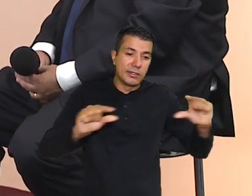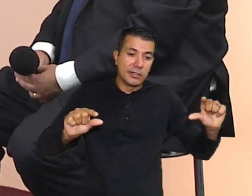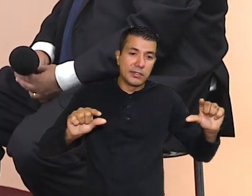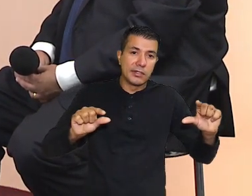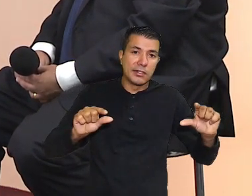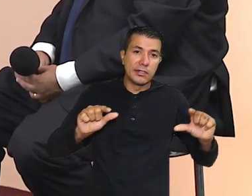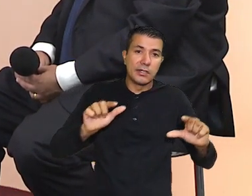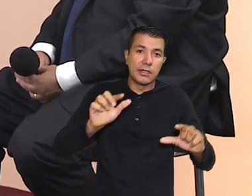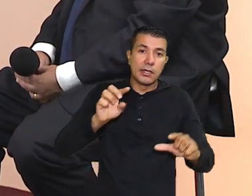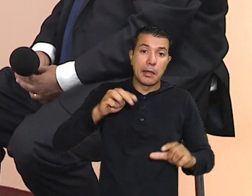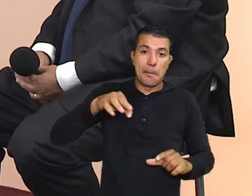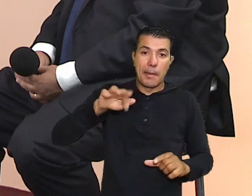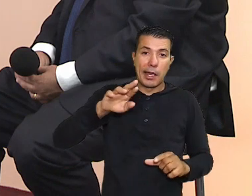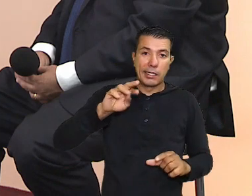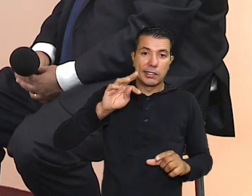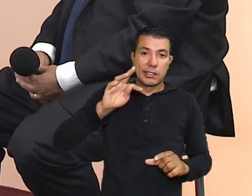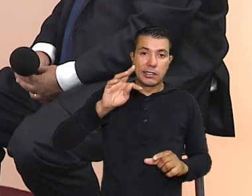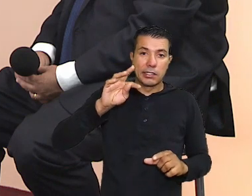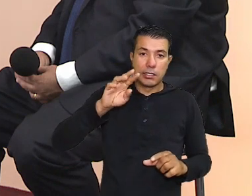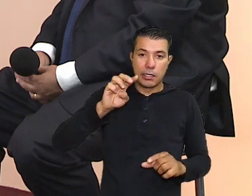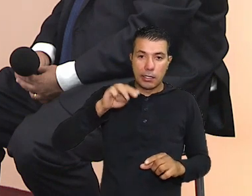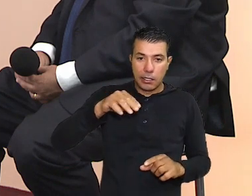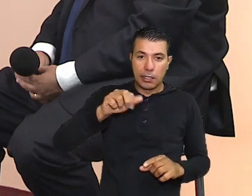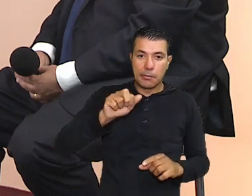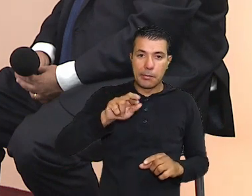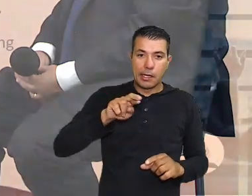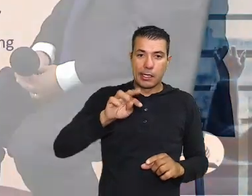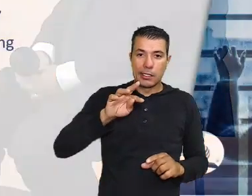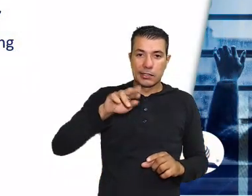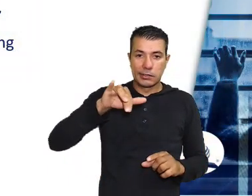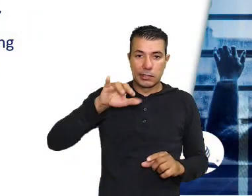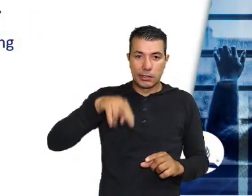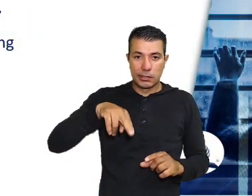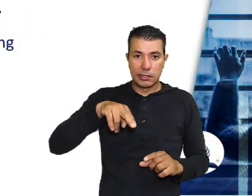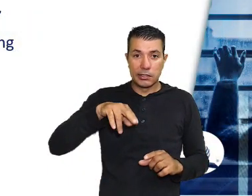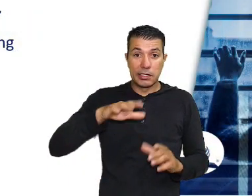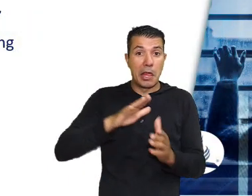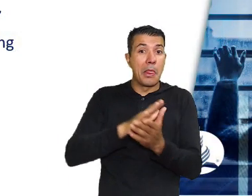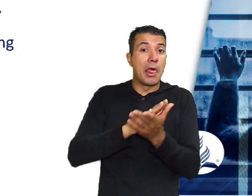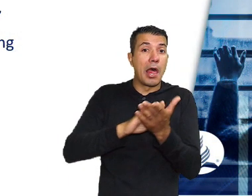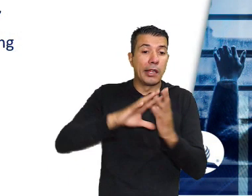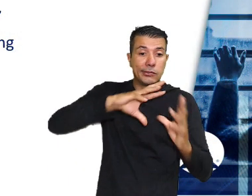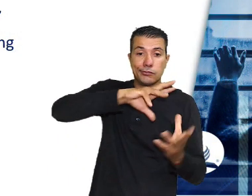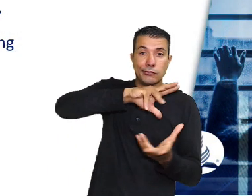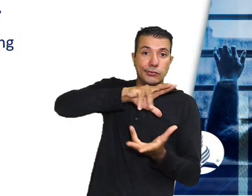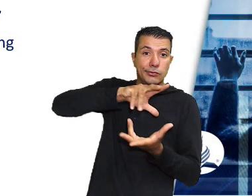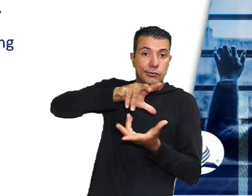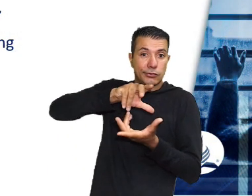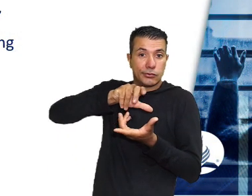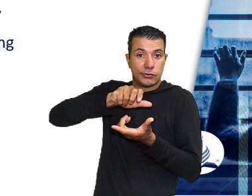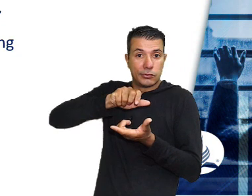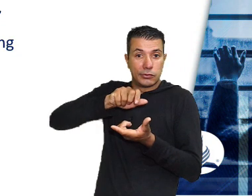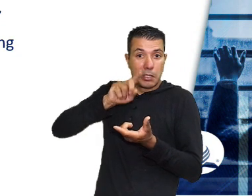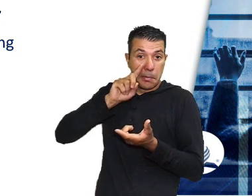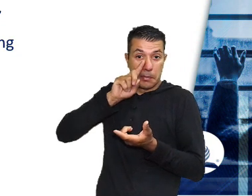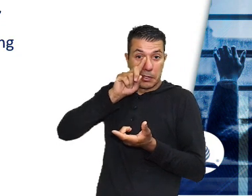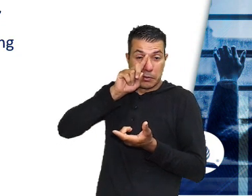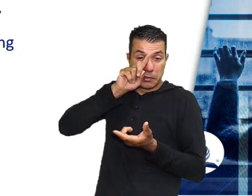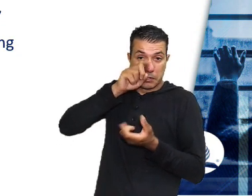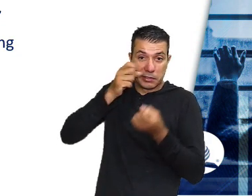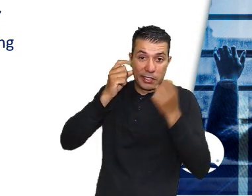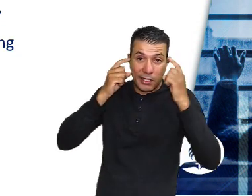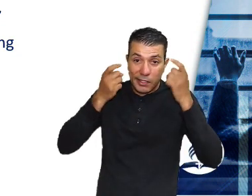um texto de Martin Luther King. Ele costumava dizer o seguinte, ó: nada no mundo é mais perigoso do que a